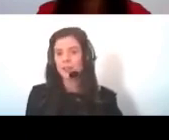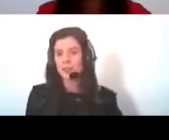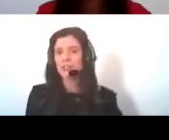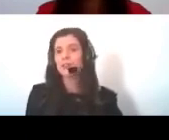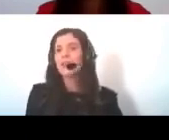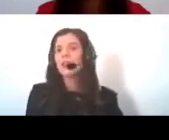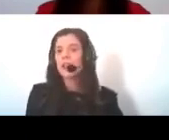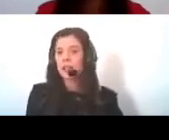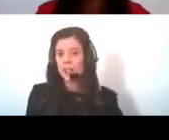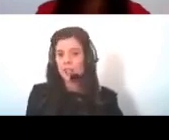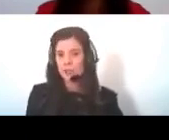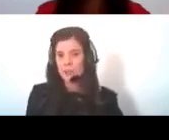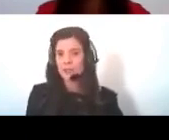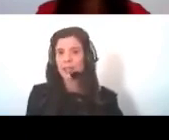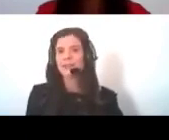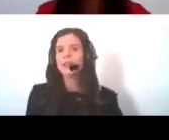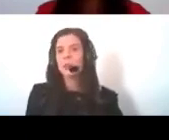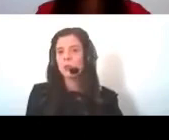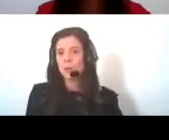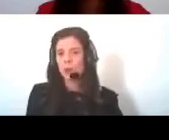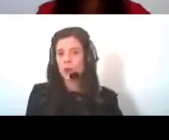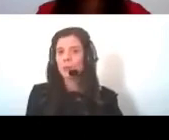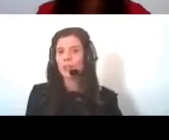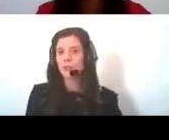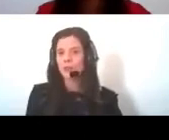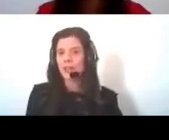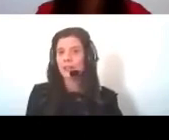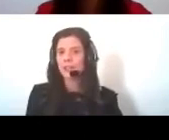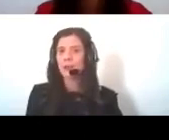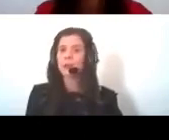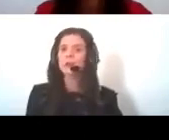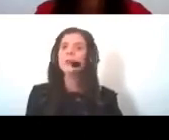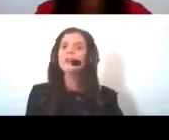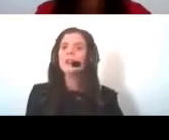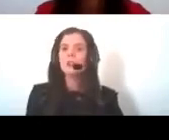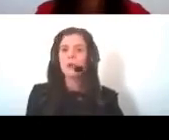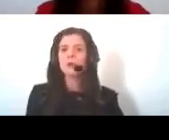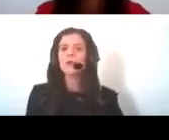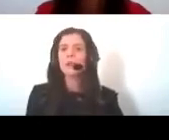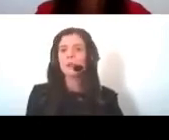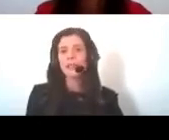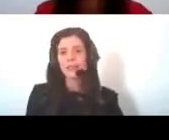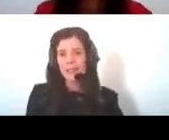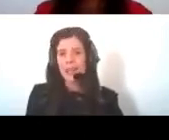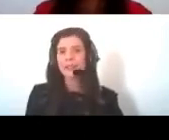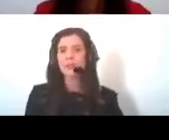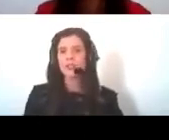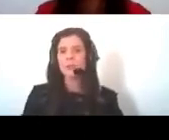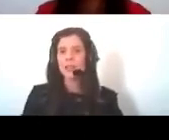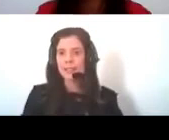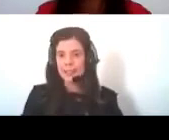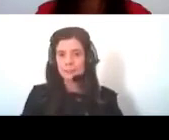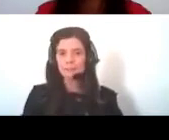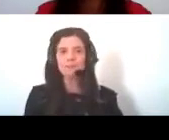os efetivos é o regime de previdência. Um é próprio, que é a FUNPREV, aqui em Bauru, e o outro é o INSS, que é o